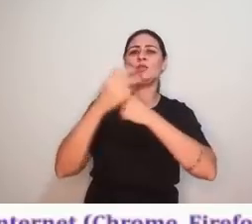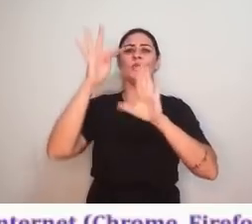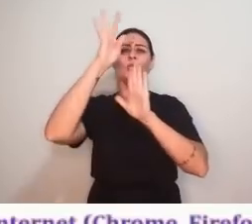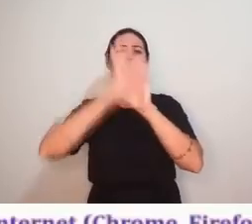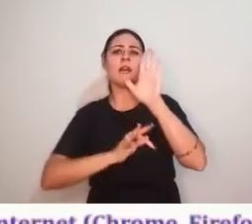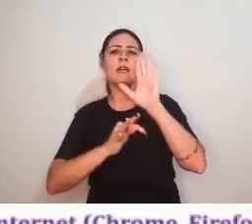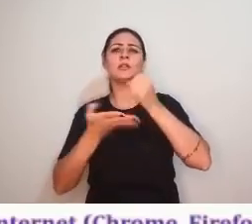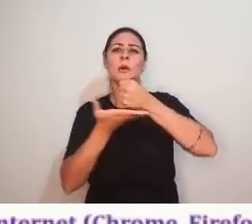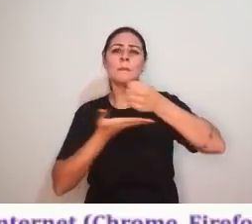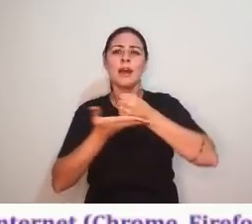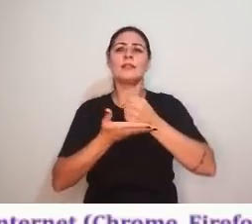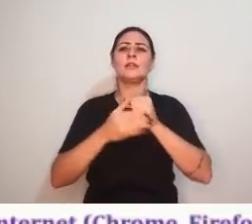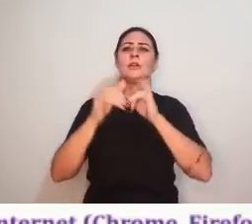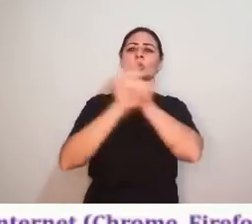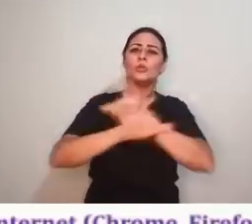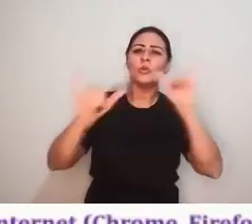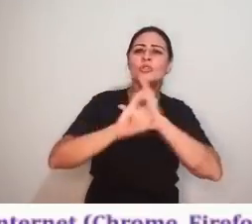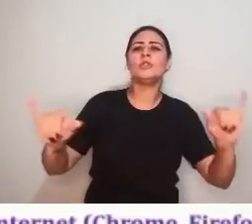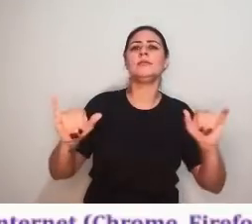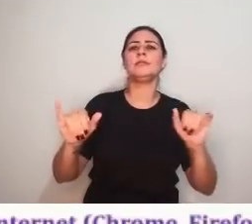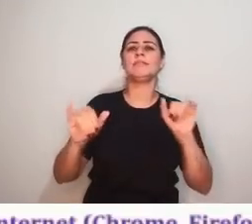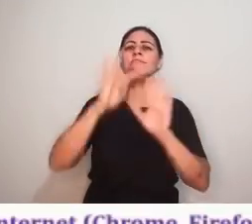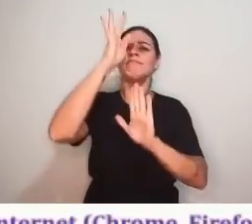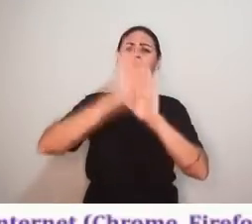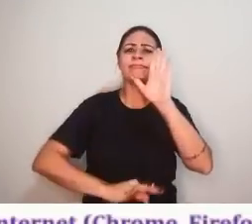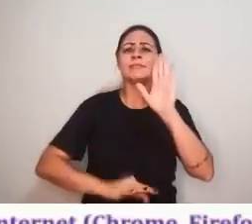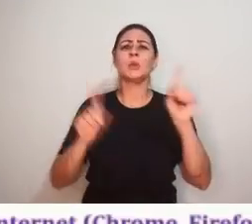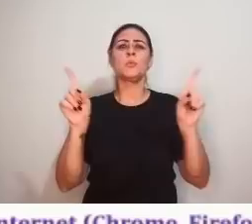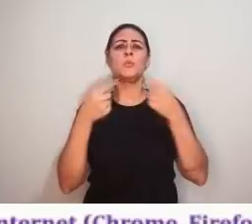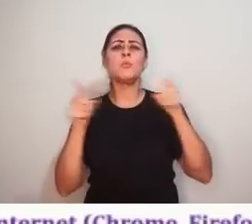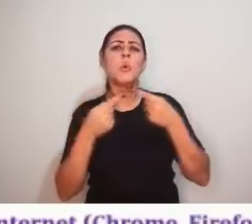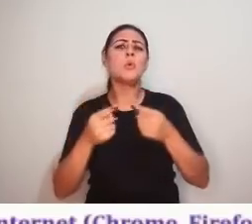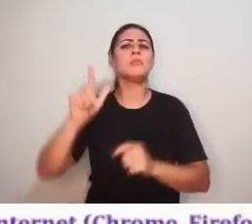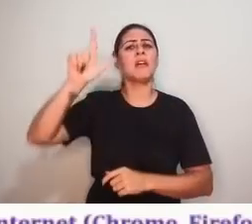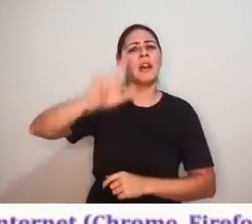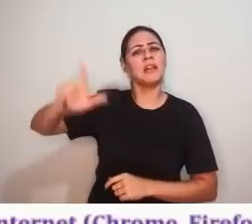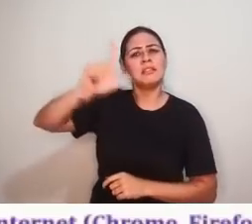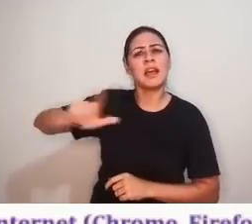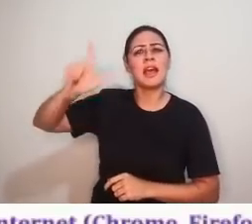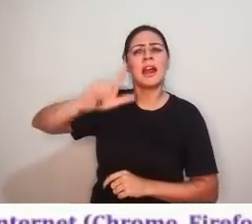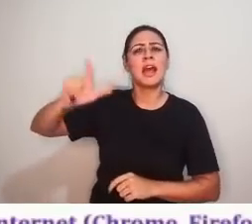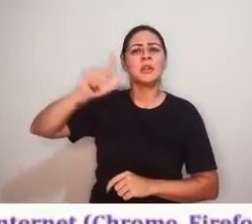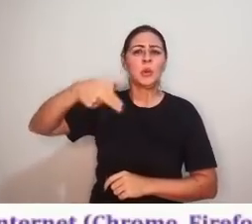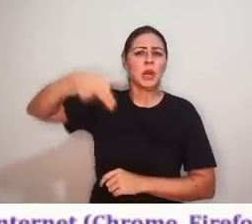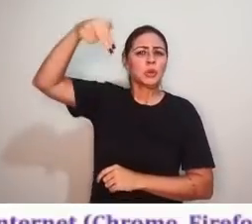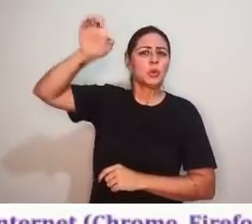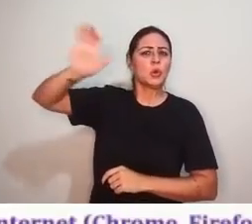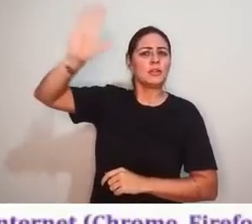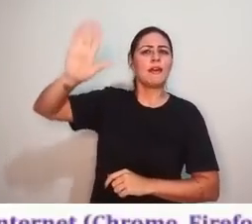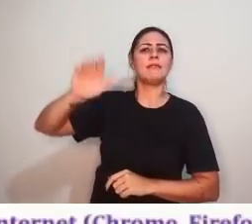de vídeo, texto base, notícias, reportagem, música, leitura, literatura de